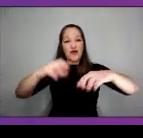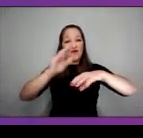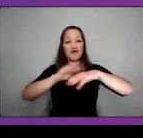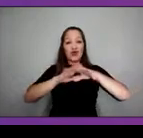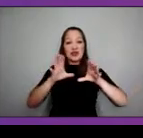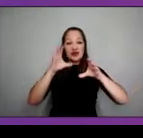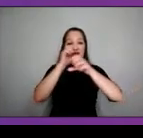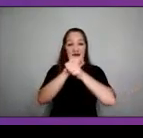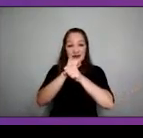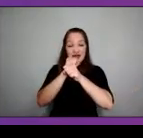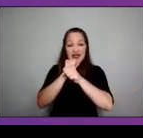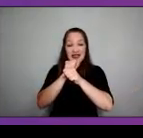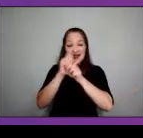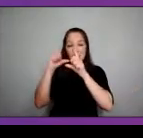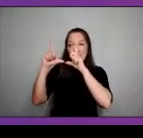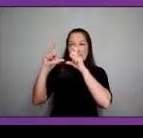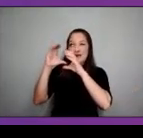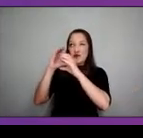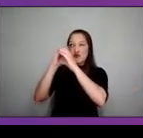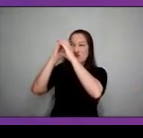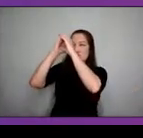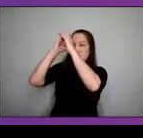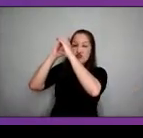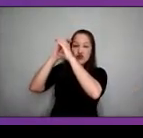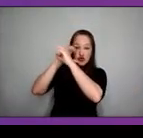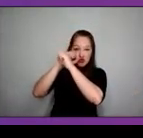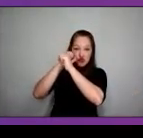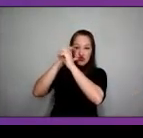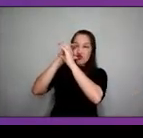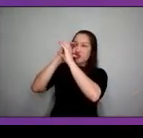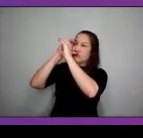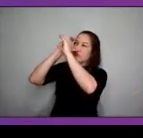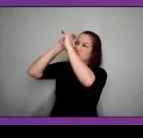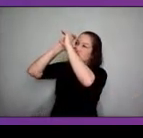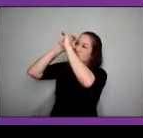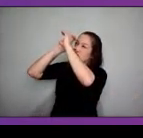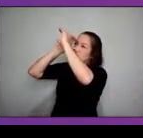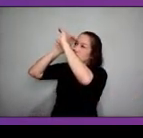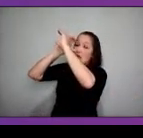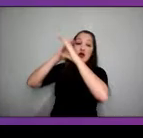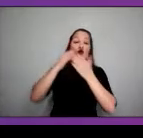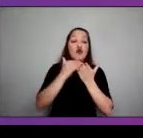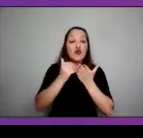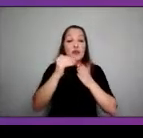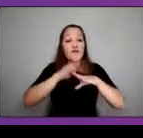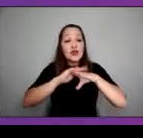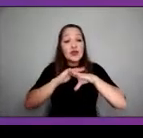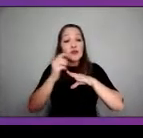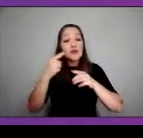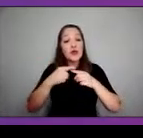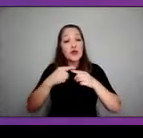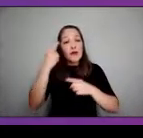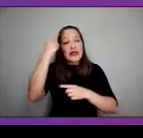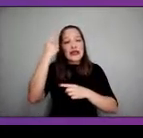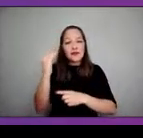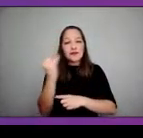e são esses dispositivos né que eu comecei a construir isso porque achei que era importante que as pessoas